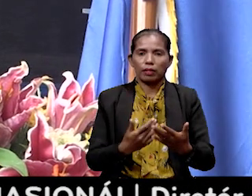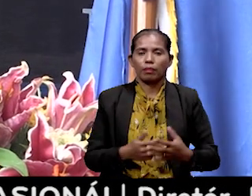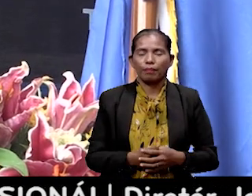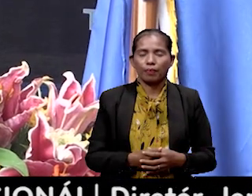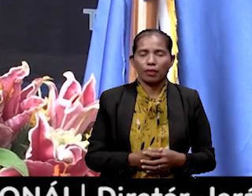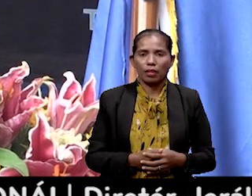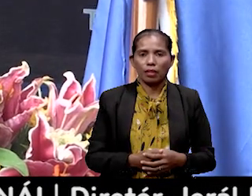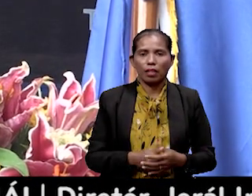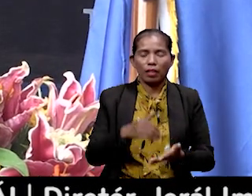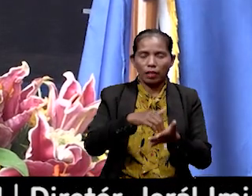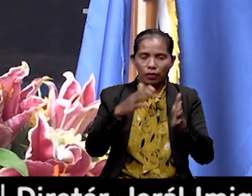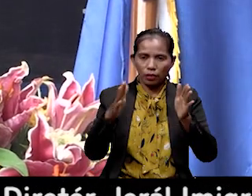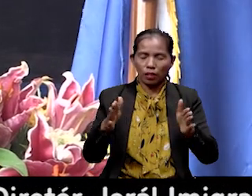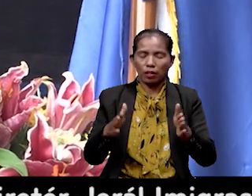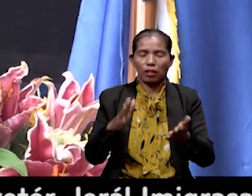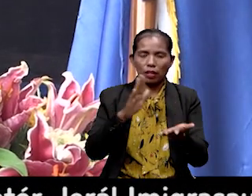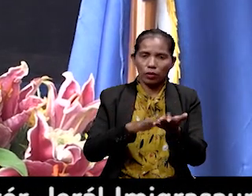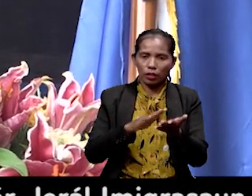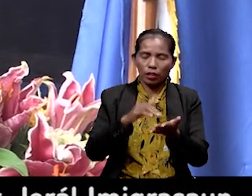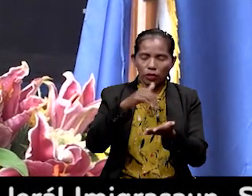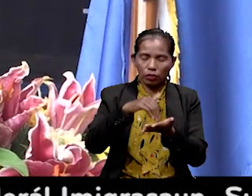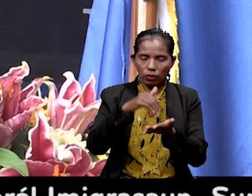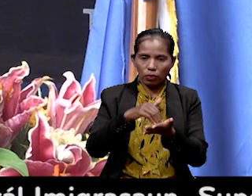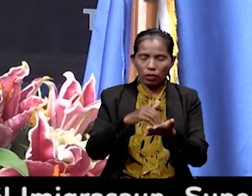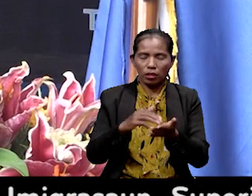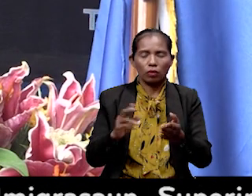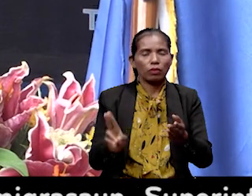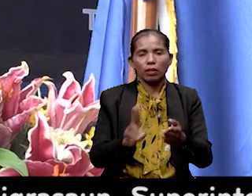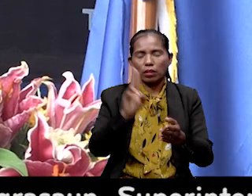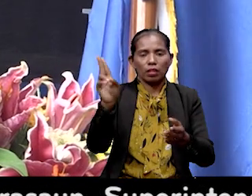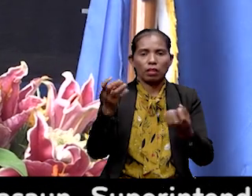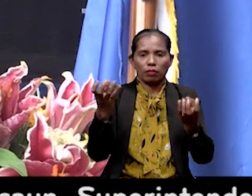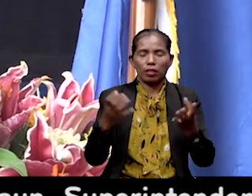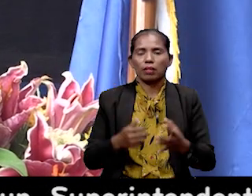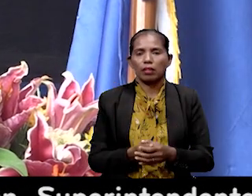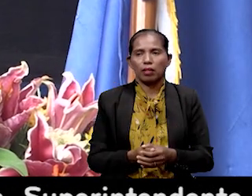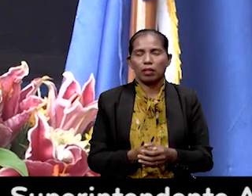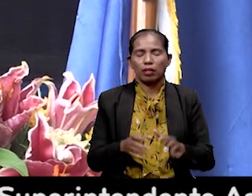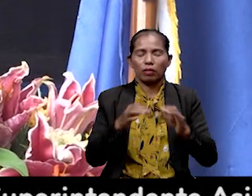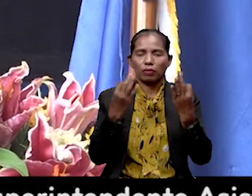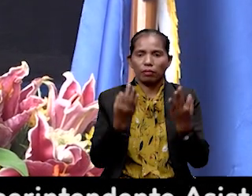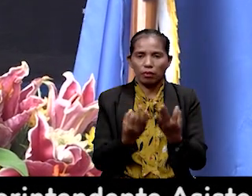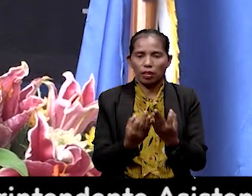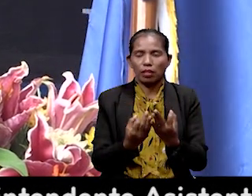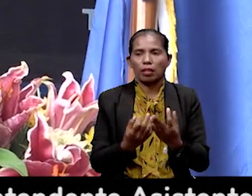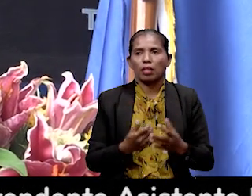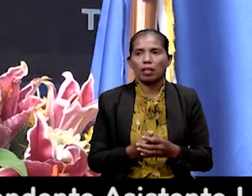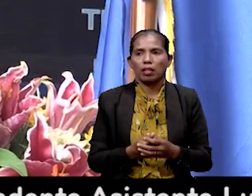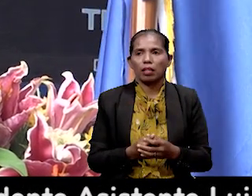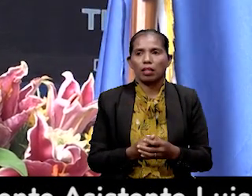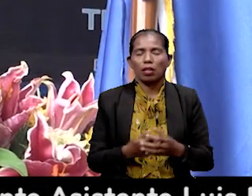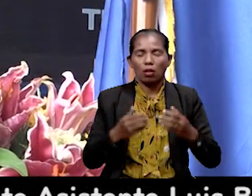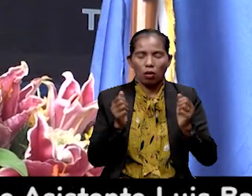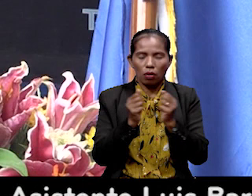Cada estudante deve estudar e estudar o Sira e o superior hoje. E a família deve ter esperança